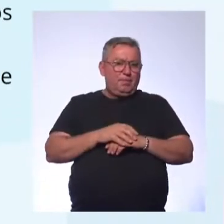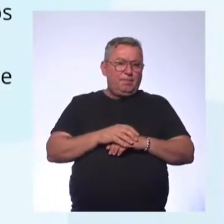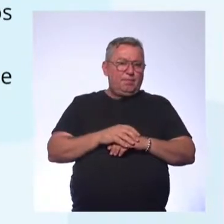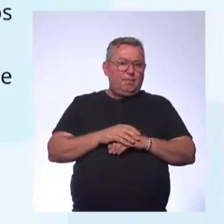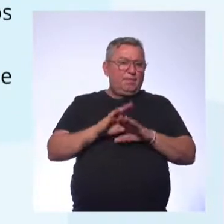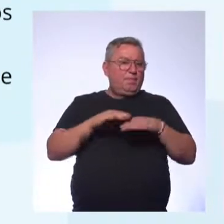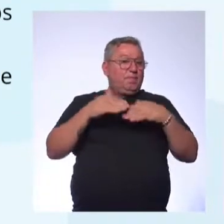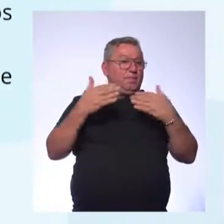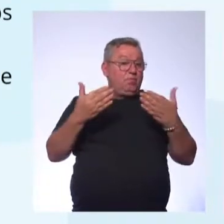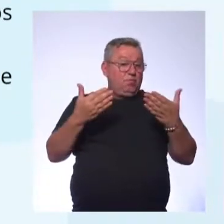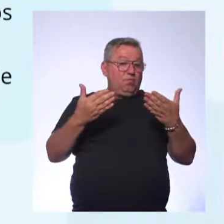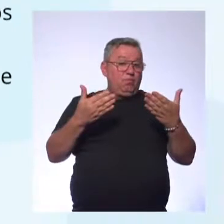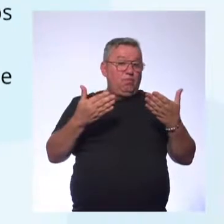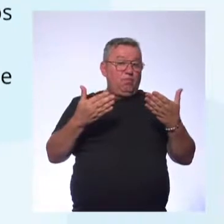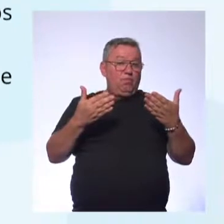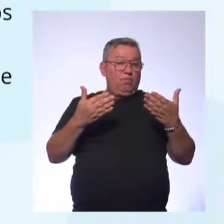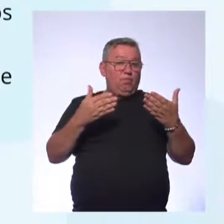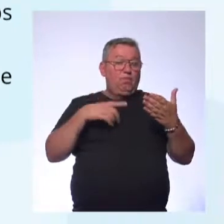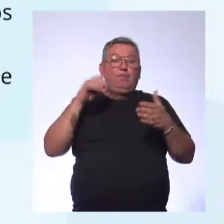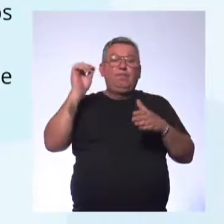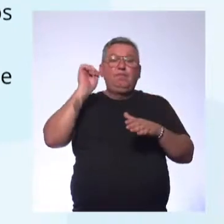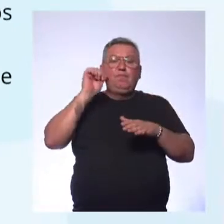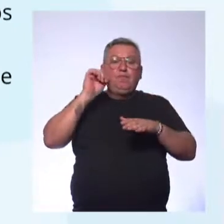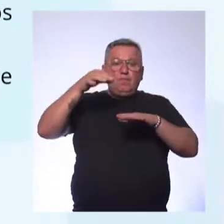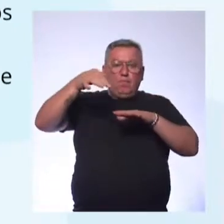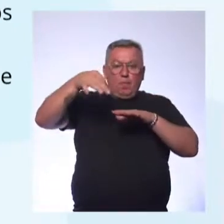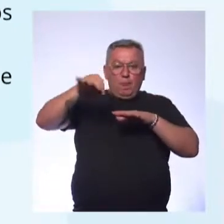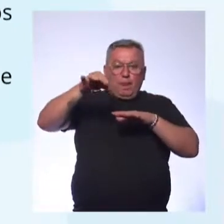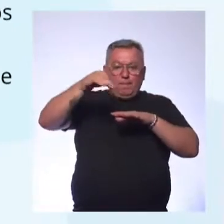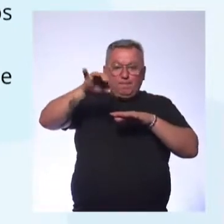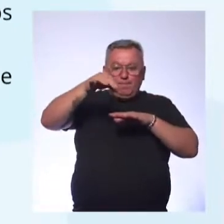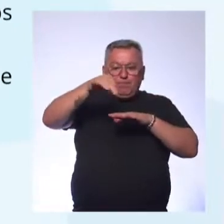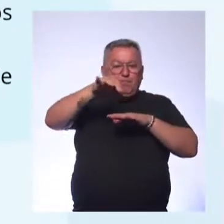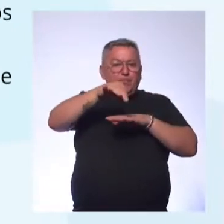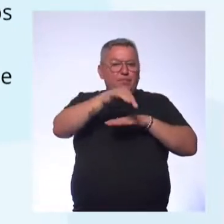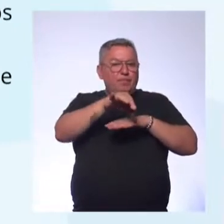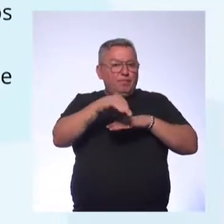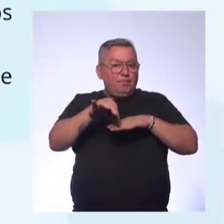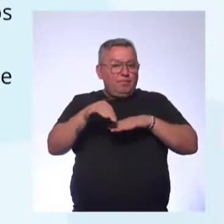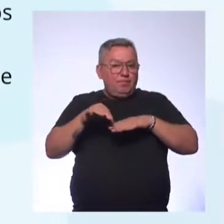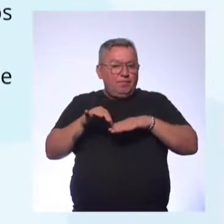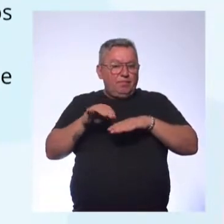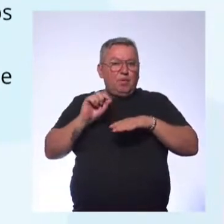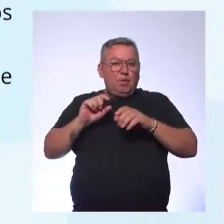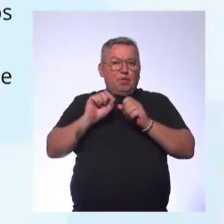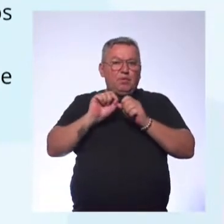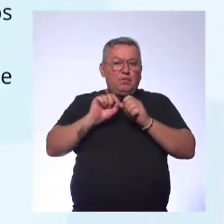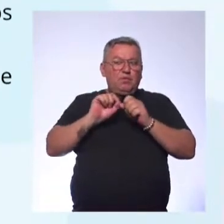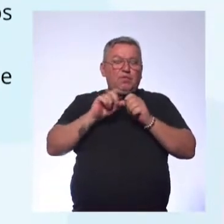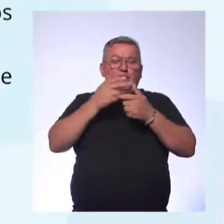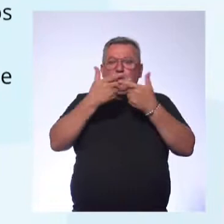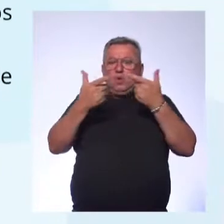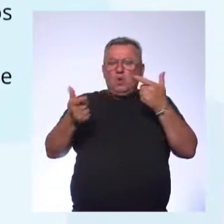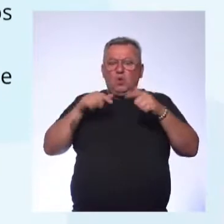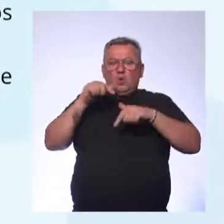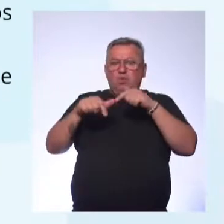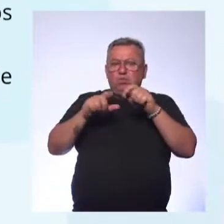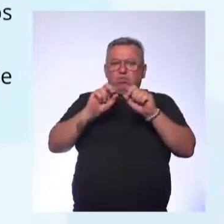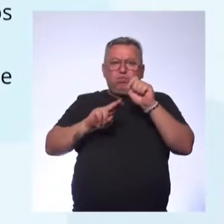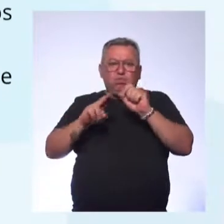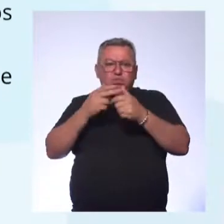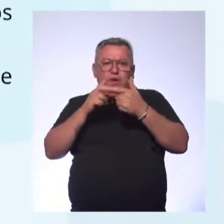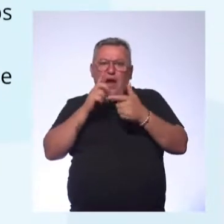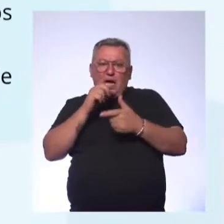então quando né as mulheres passam esmalte nas unhas elas podem realizar várias outras funções